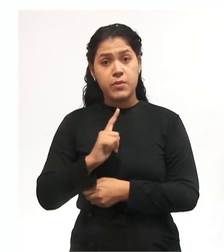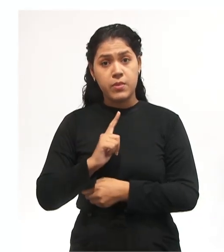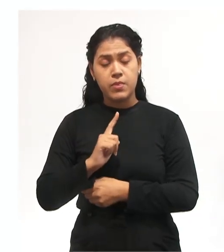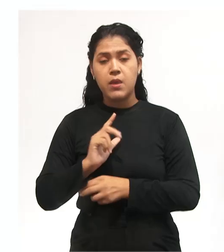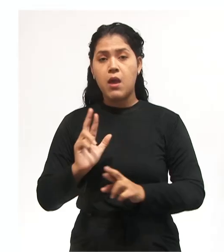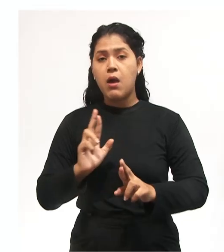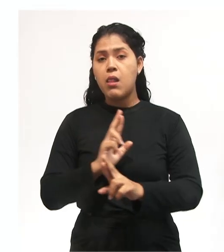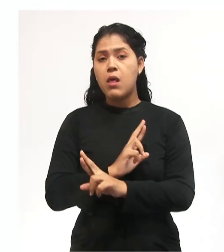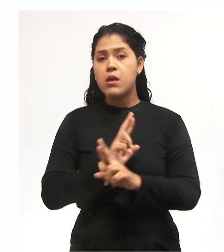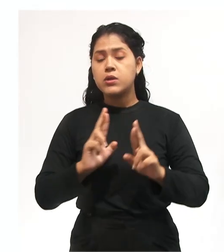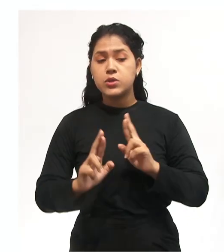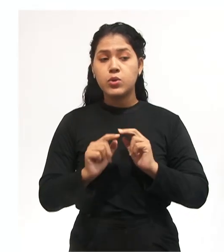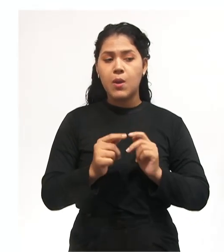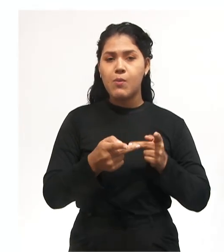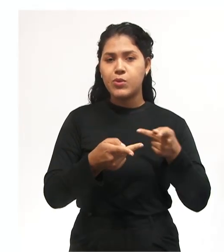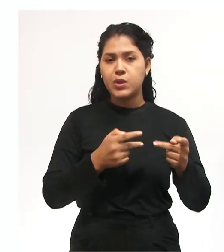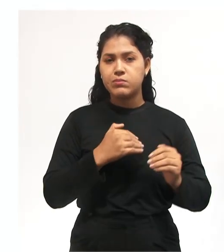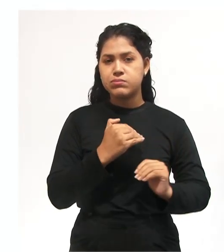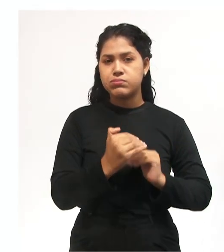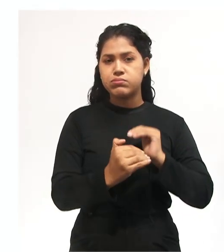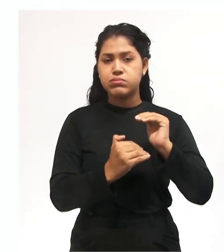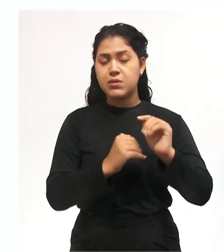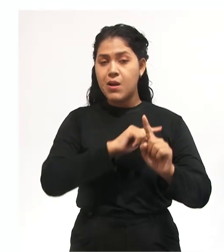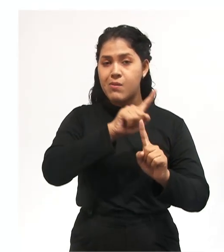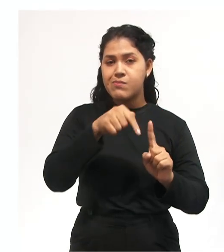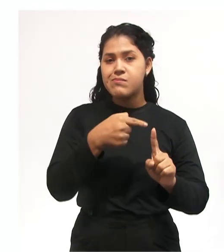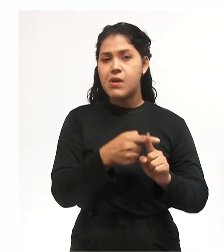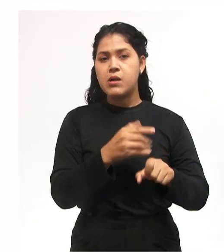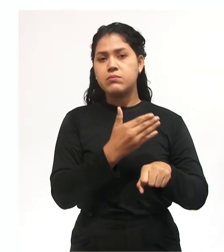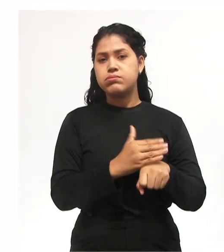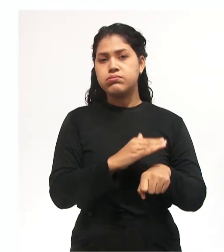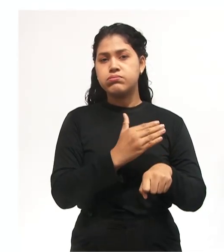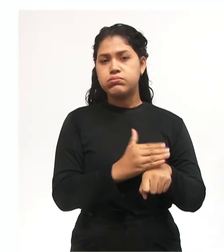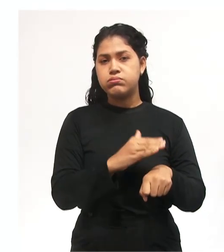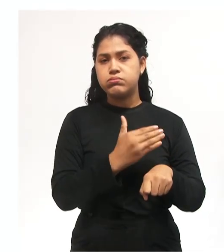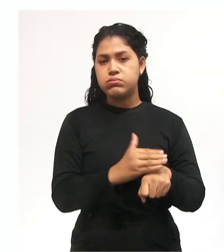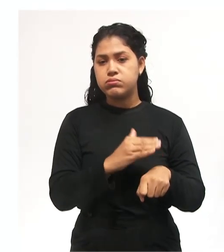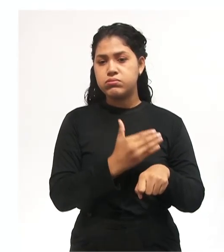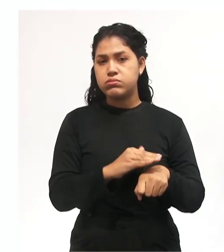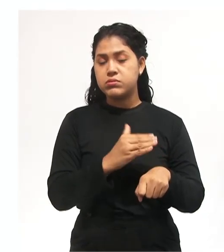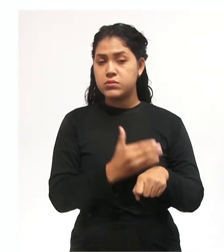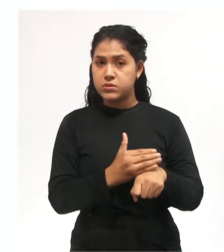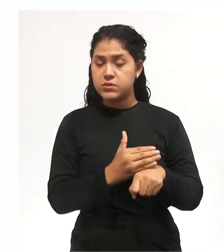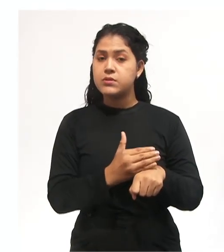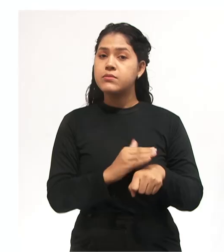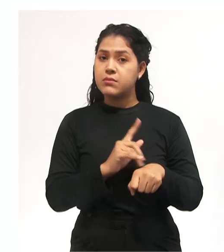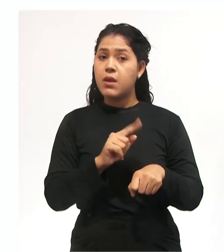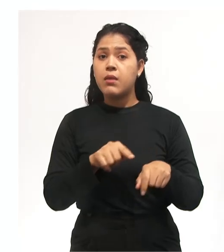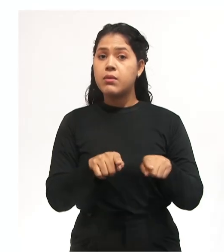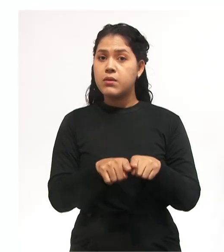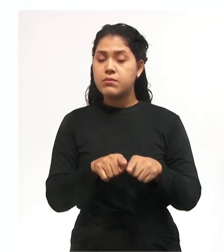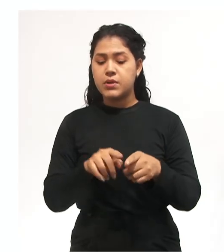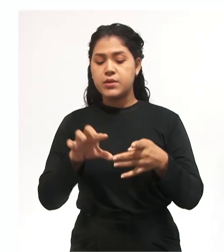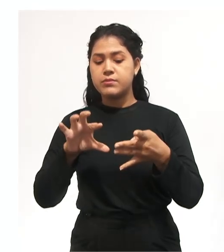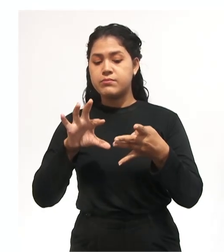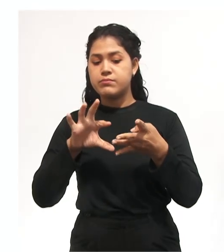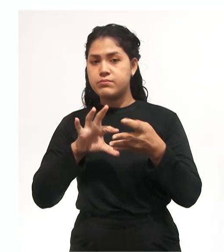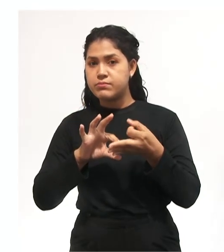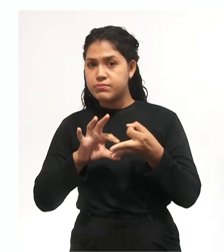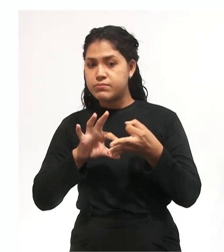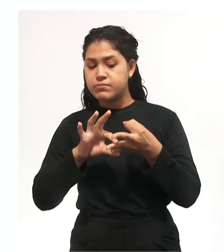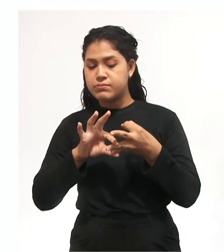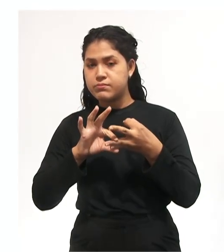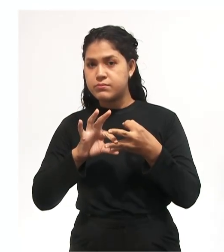de desenvolvimento e treinamento. Veja que são os 2 itens que nós vamos explorar mais adiante. E